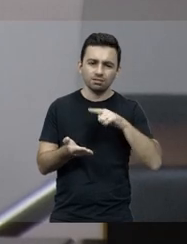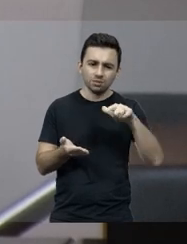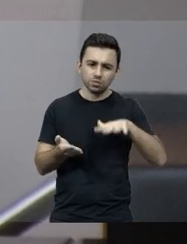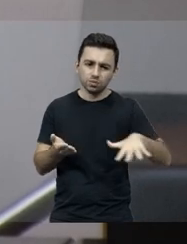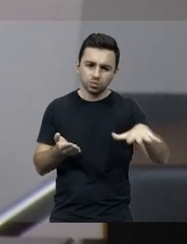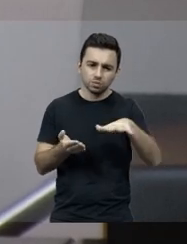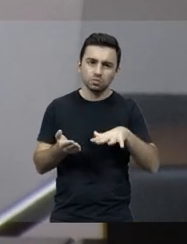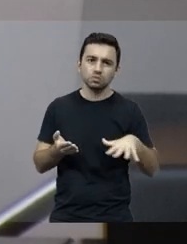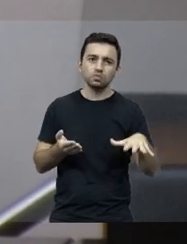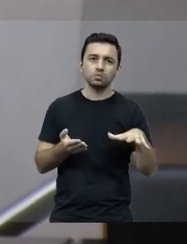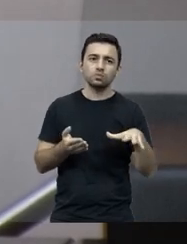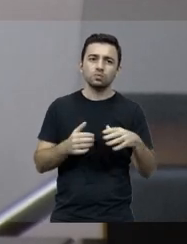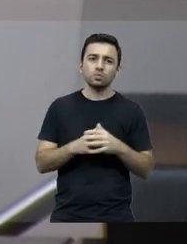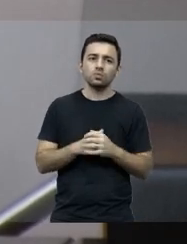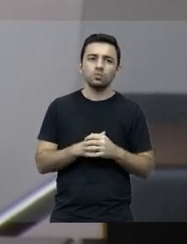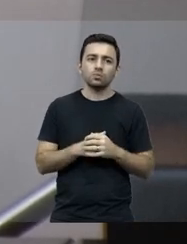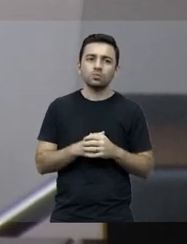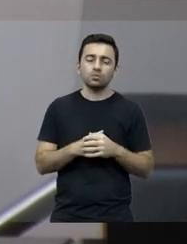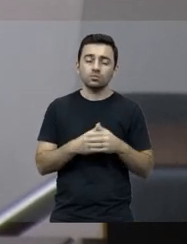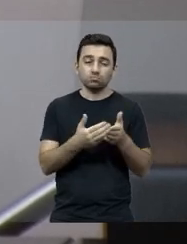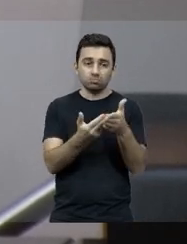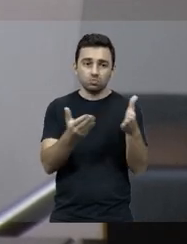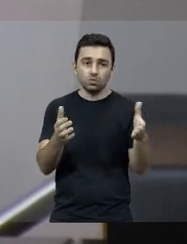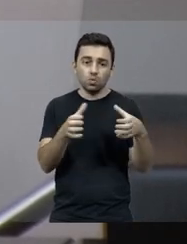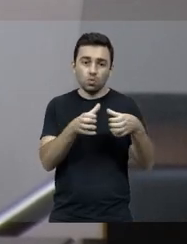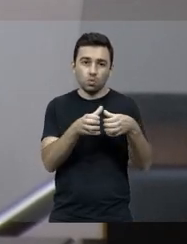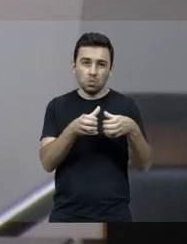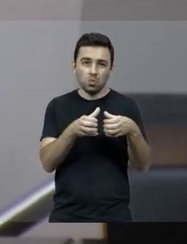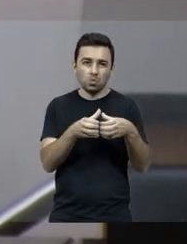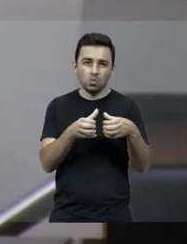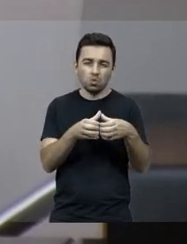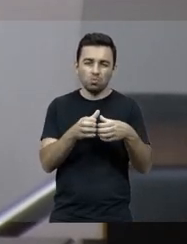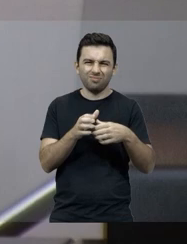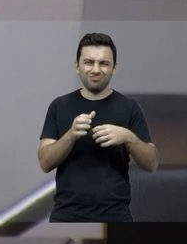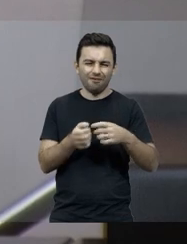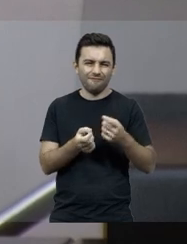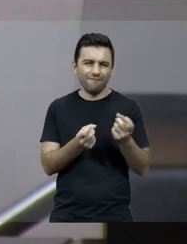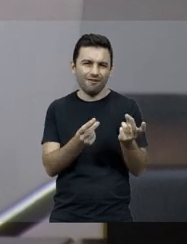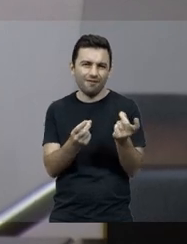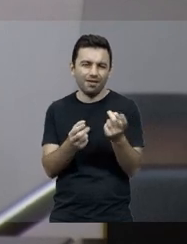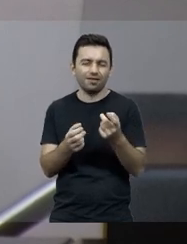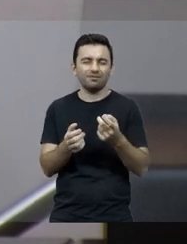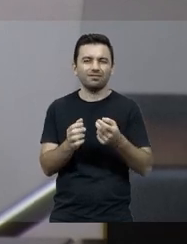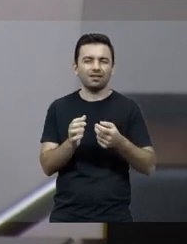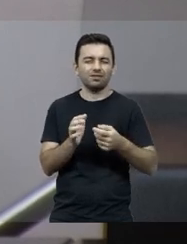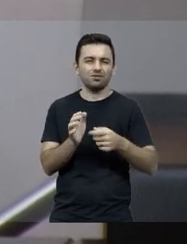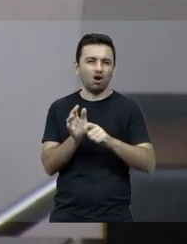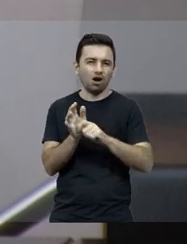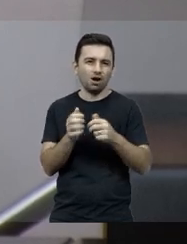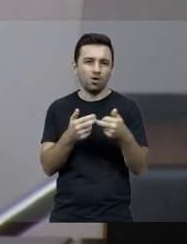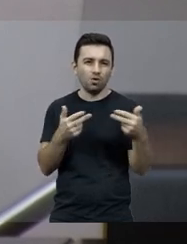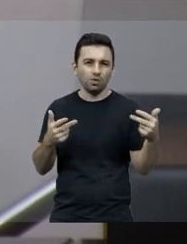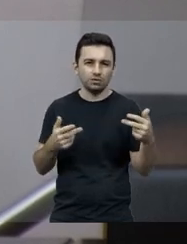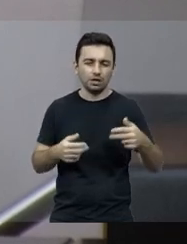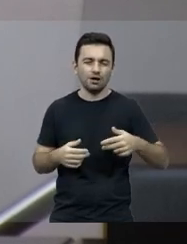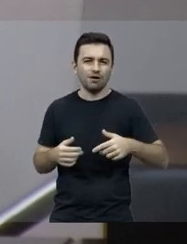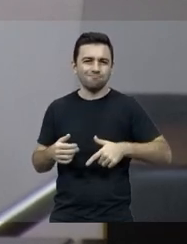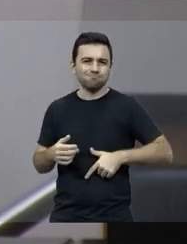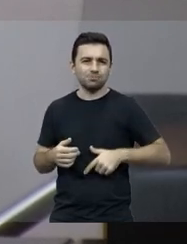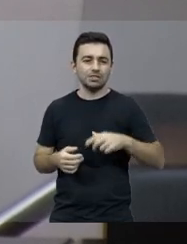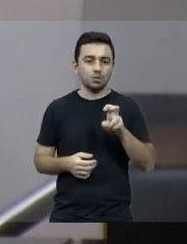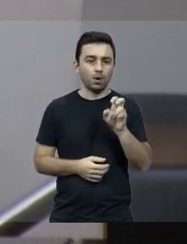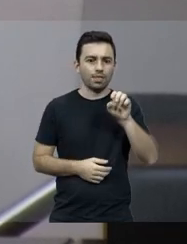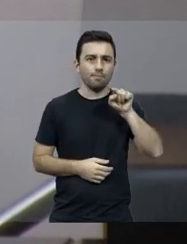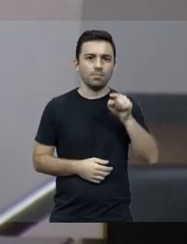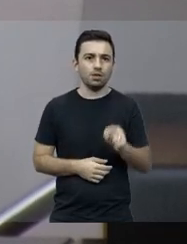dos nossos arqui-inimigos, os traficantes, não é? Que impunham uma arma de 50 mil com